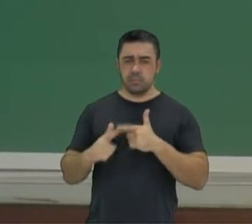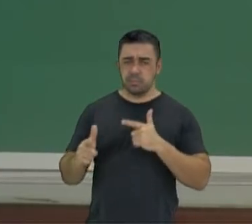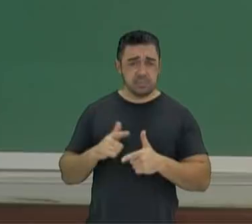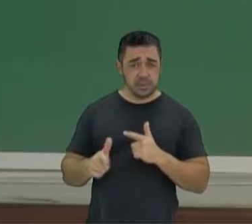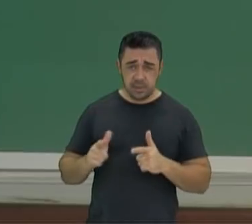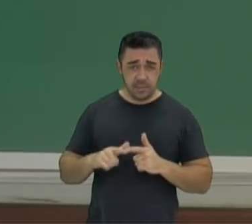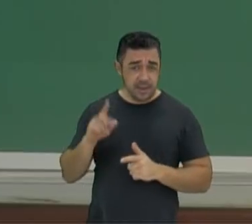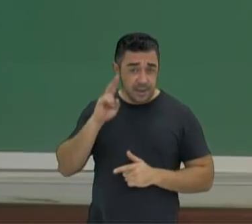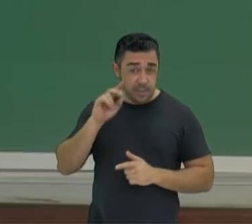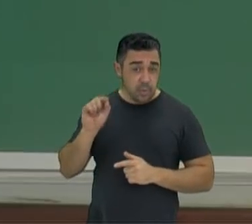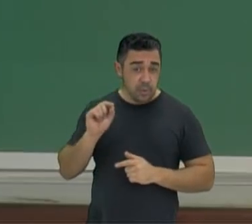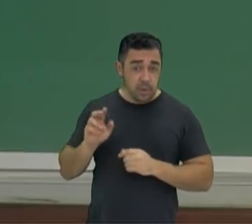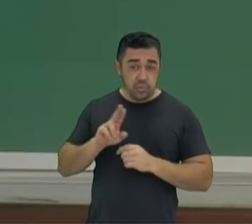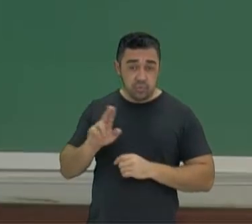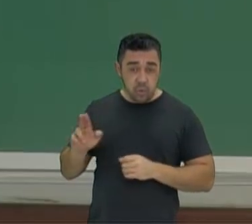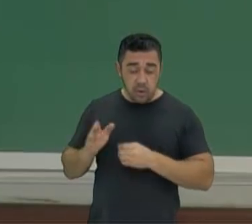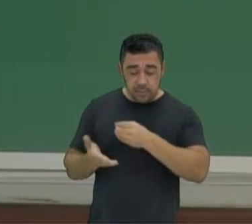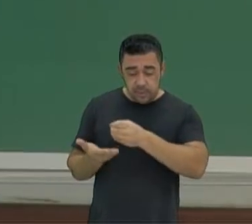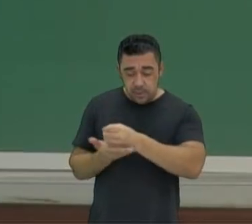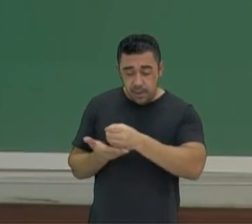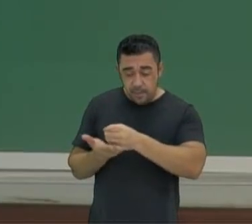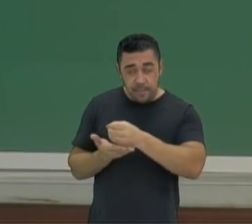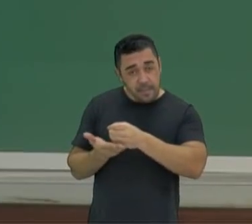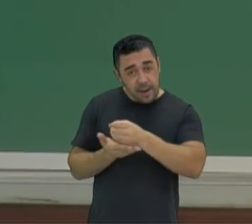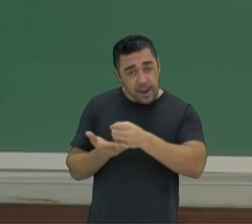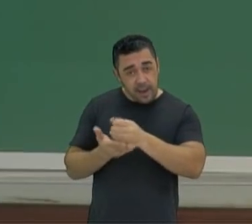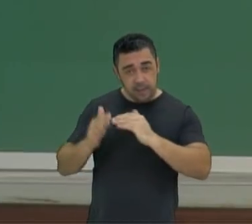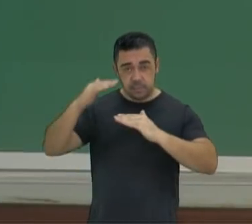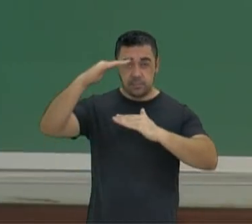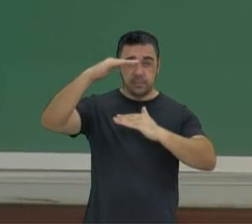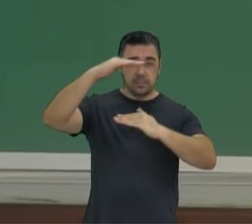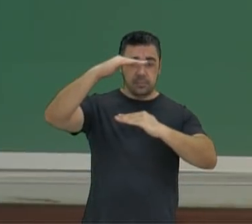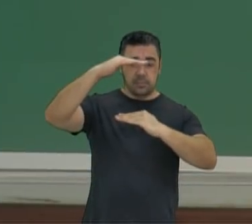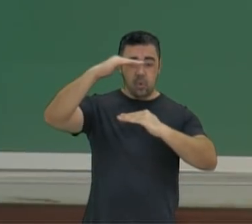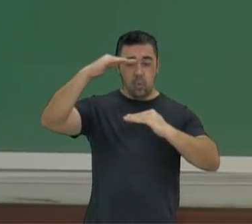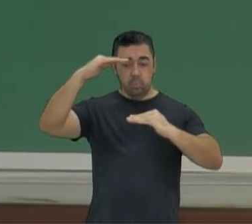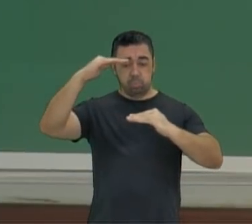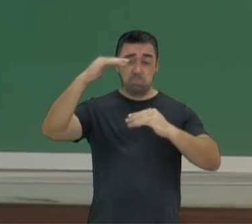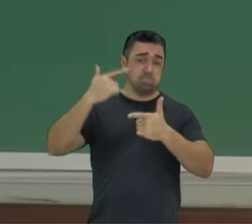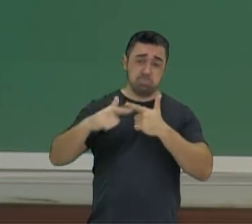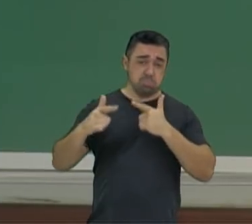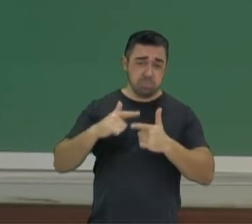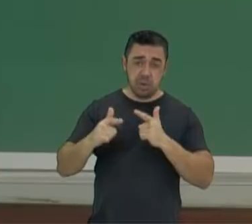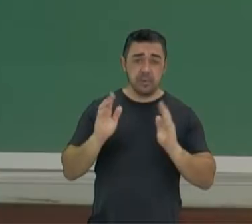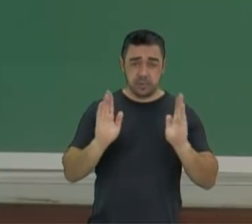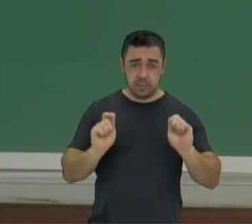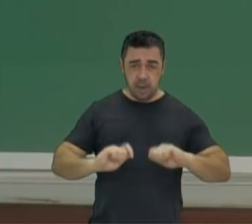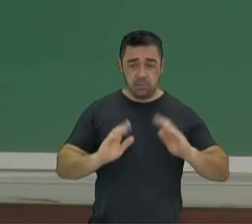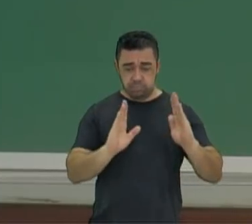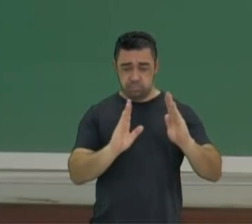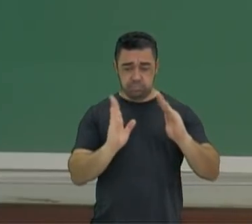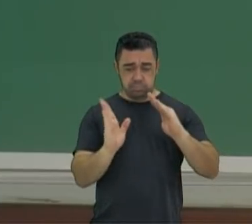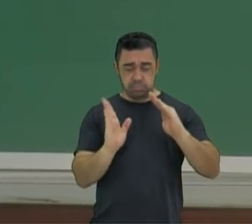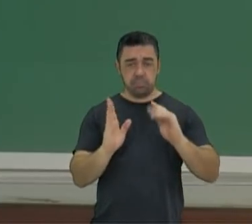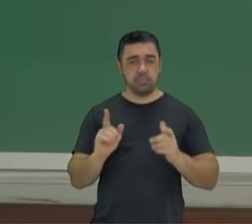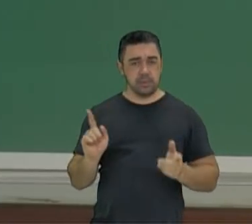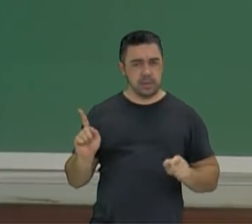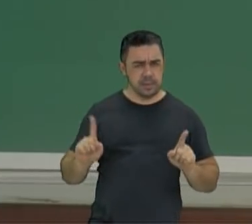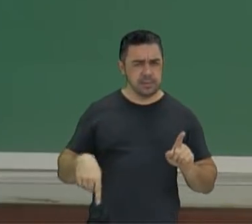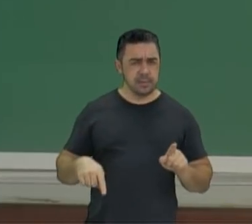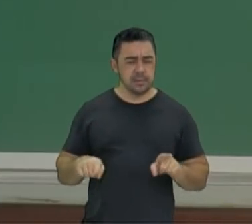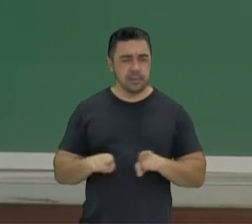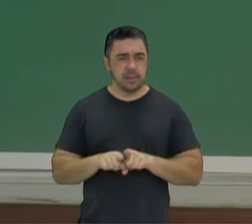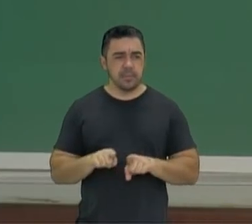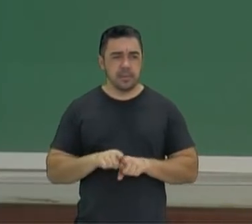problema. Lembra que o que determina o nome do prisma é a base. Mas ele pode ser classificado quanto ao seu ângulo também.